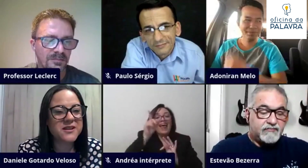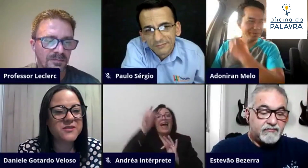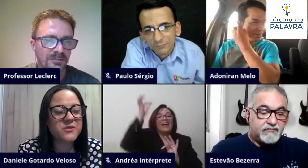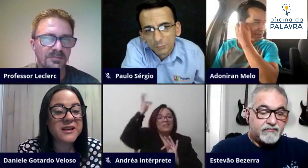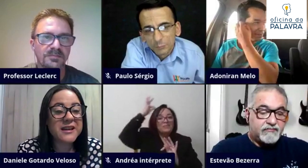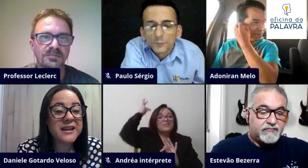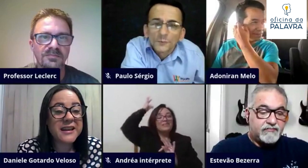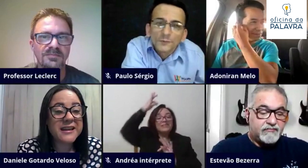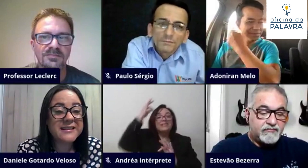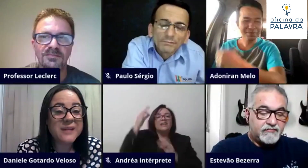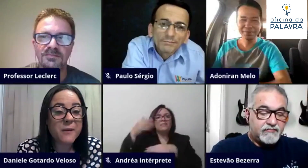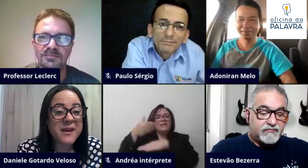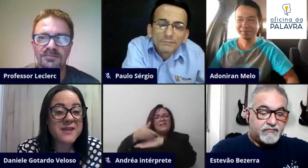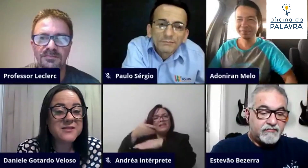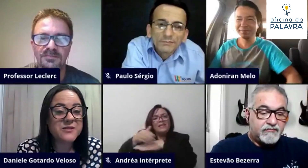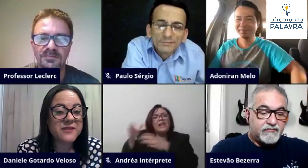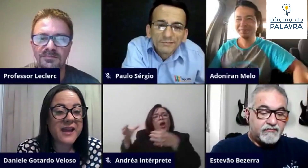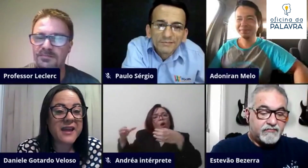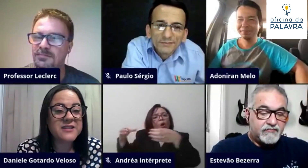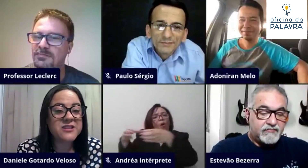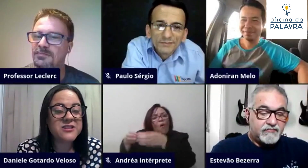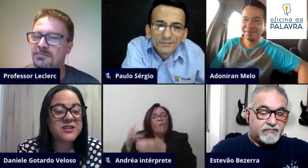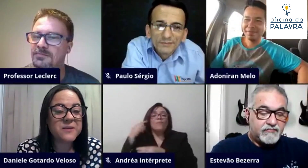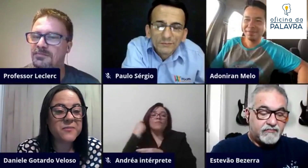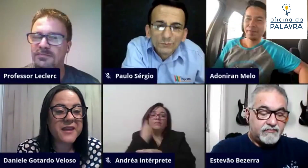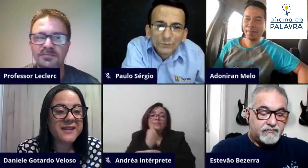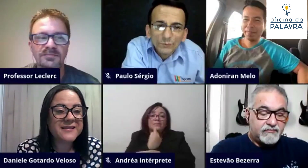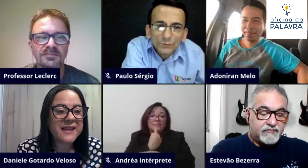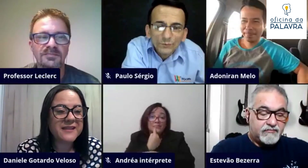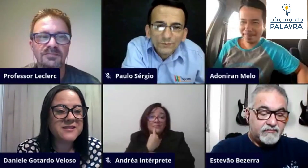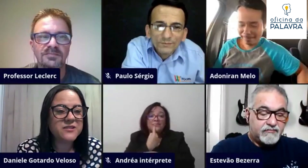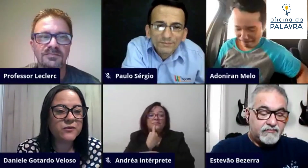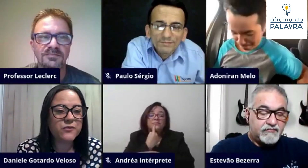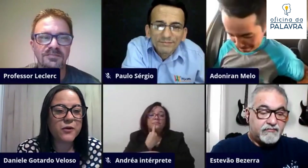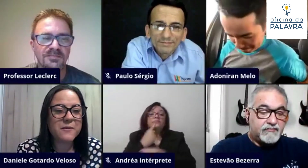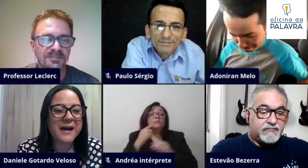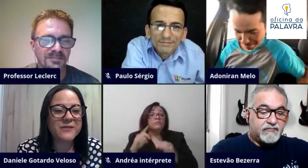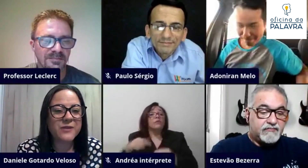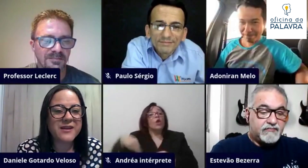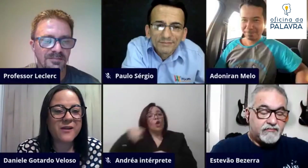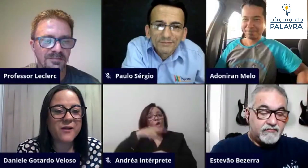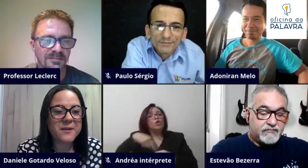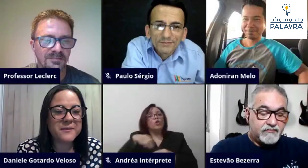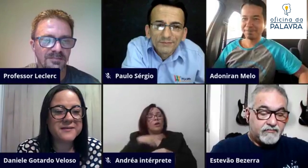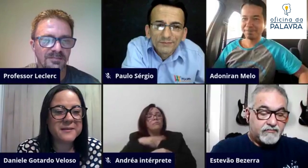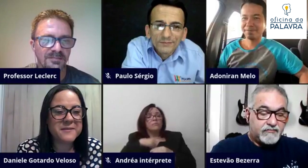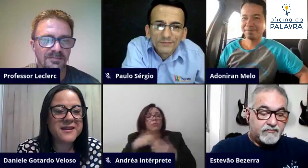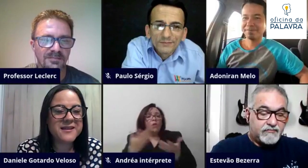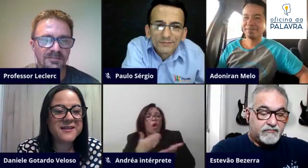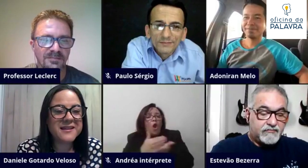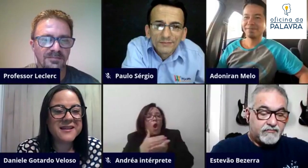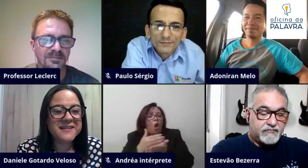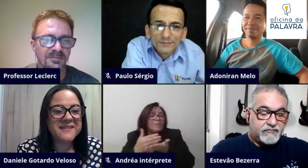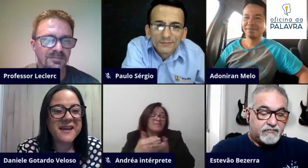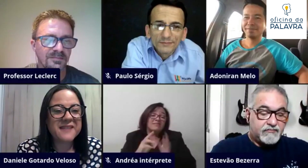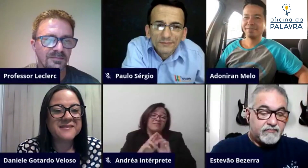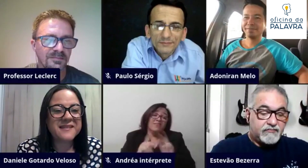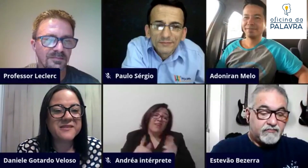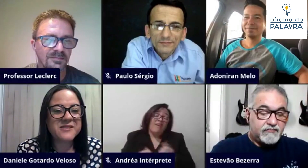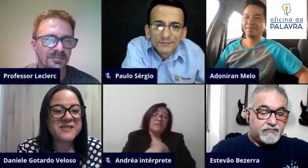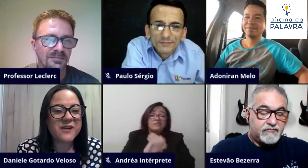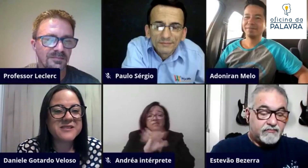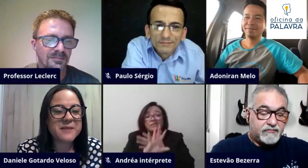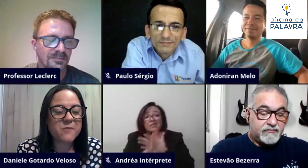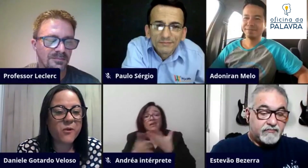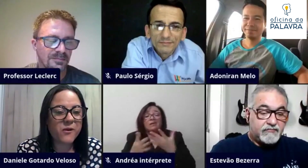Espírito Santo. Então é isso, né? E a gente está nesse novo formato aí agora, pandemia, né?